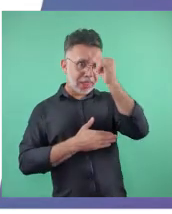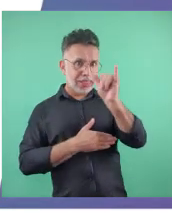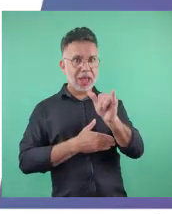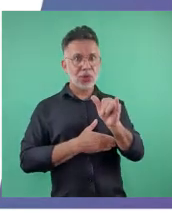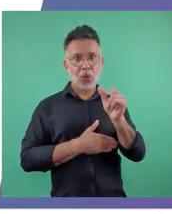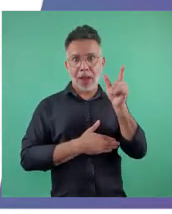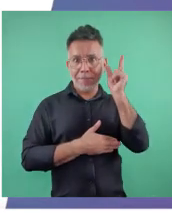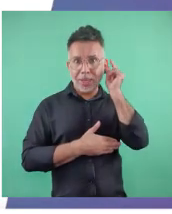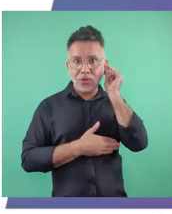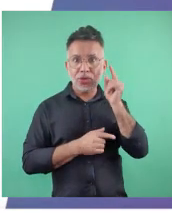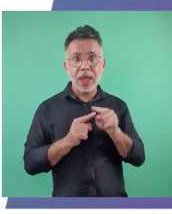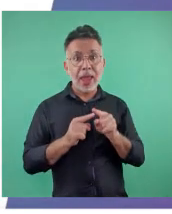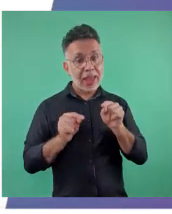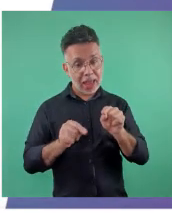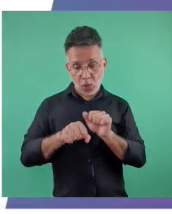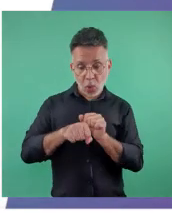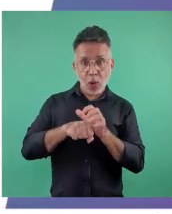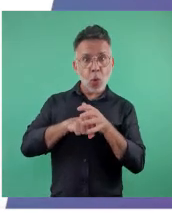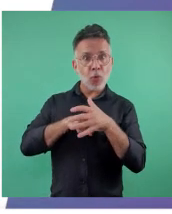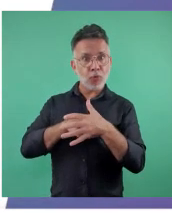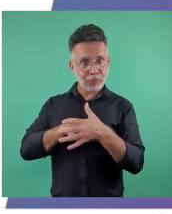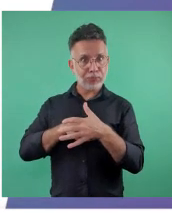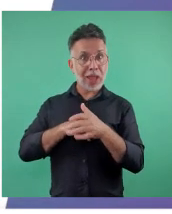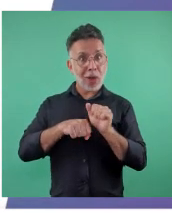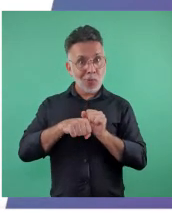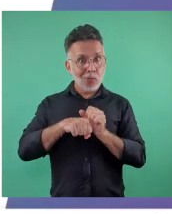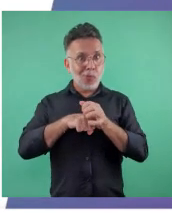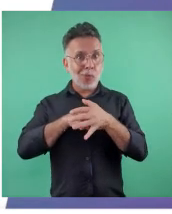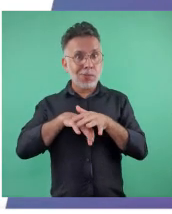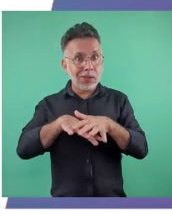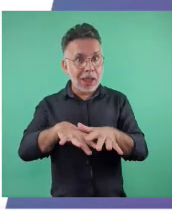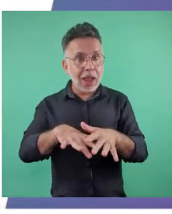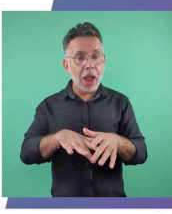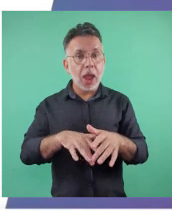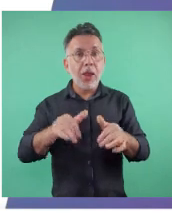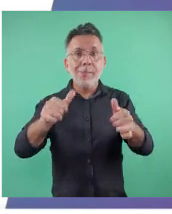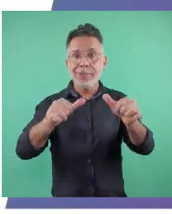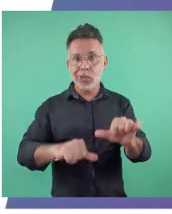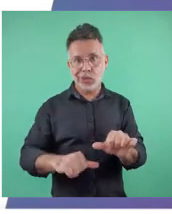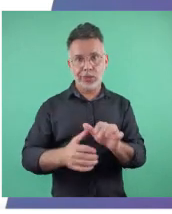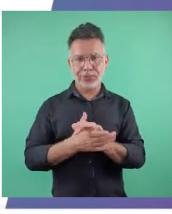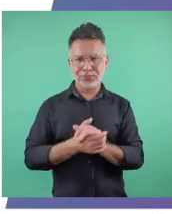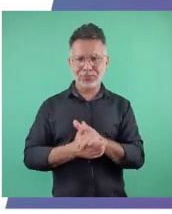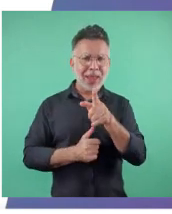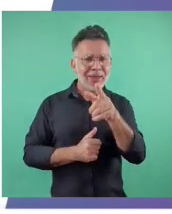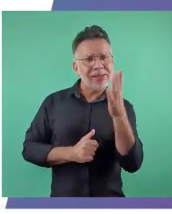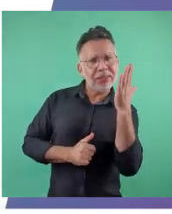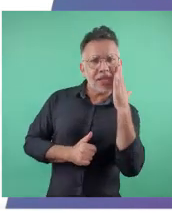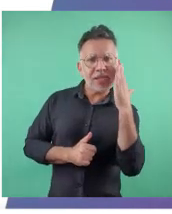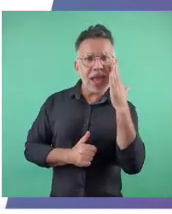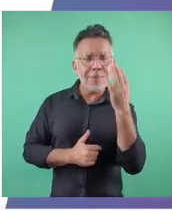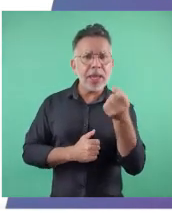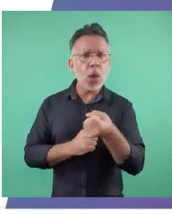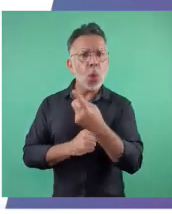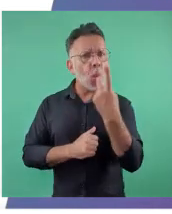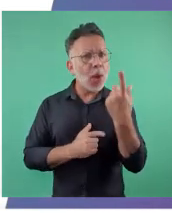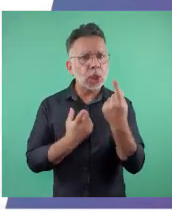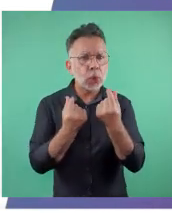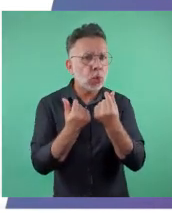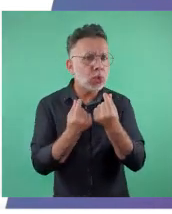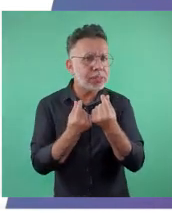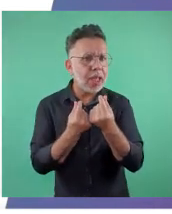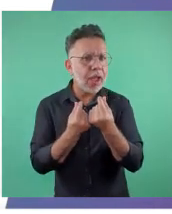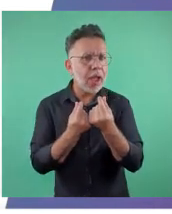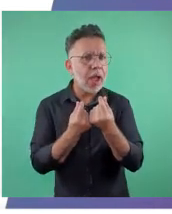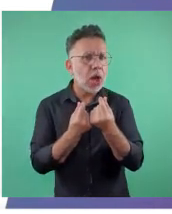pandemia, tudo isso se agravou. E você sabe quanto custa financeiramente no mundo não tratar